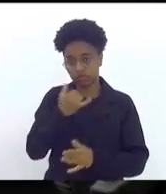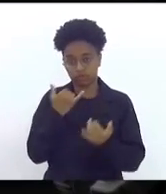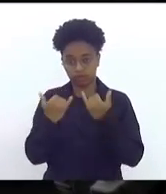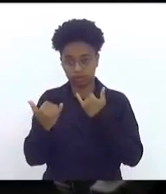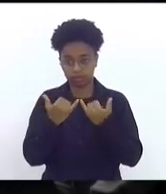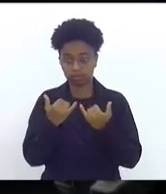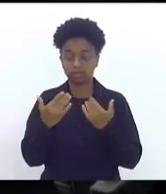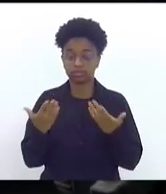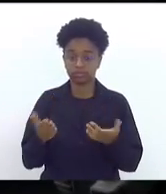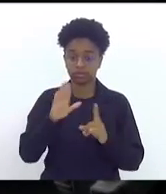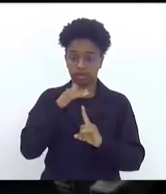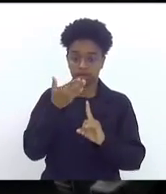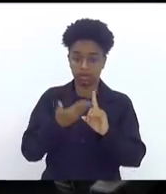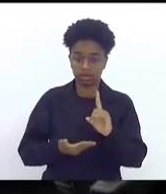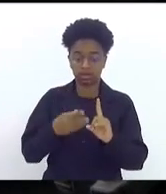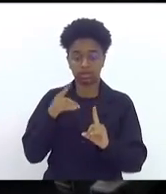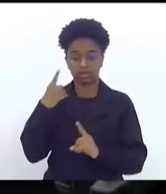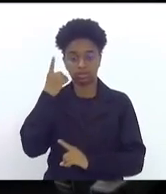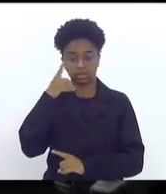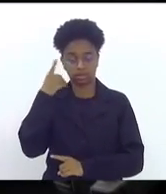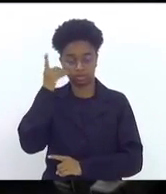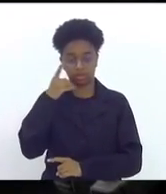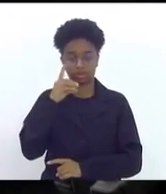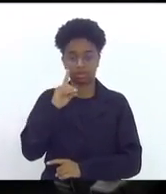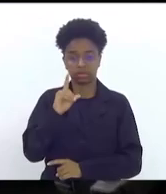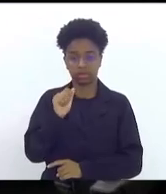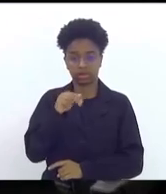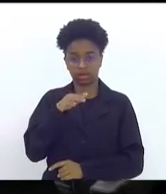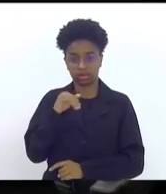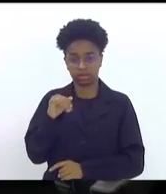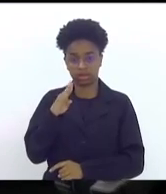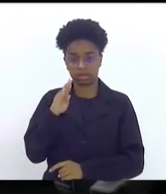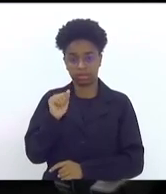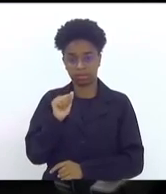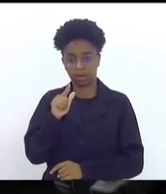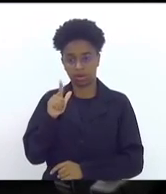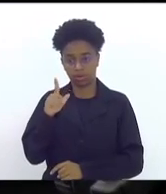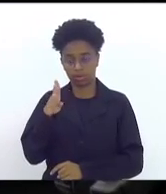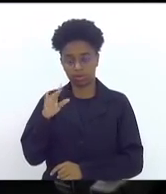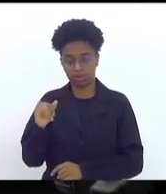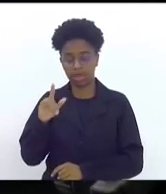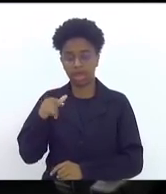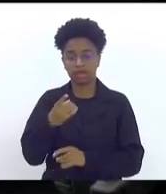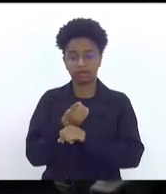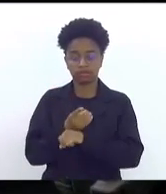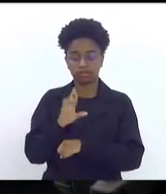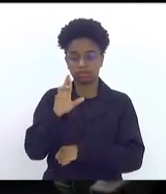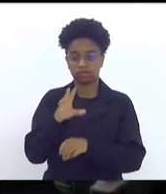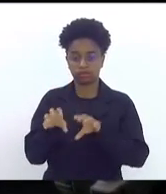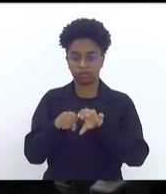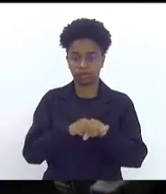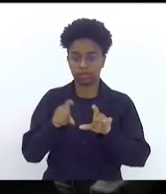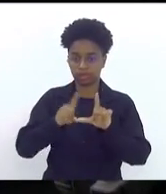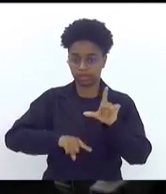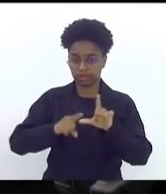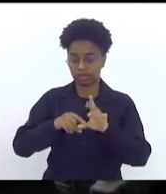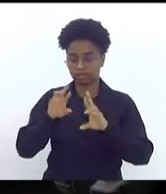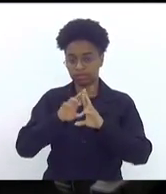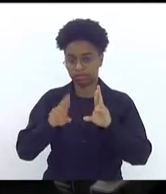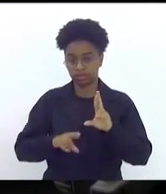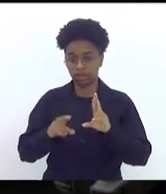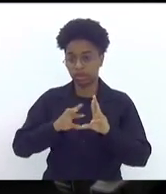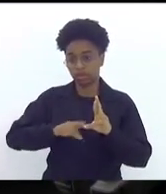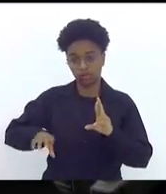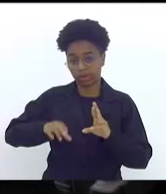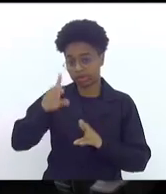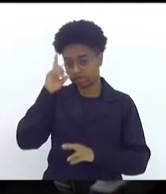homenagem à deputada Dani Balbi, que faz parte dessa comissão, e à doutora em letras pela Universidade Federal do Rio de Janeiro, não é difícil imaginar o drama de